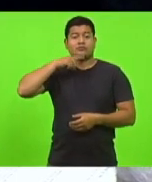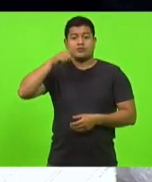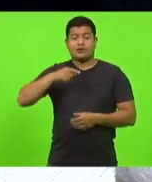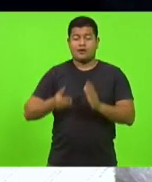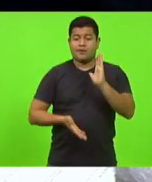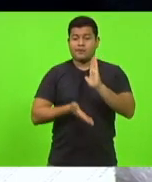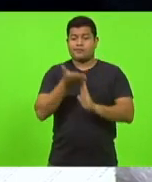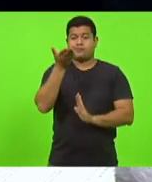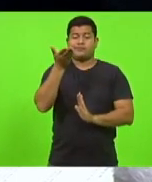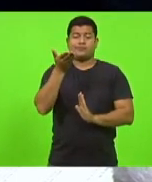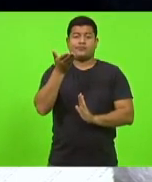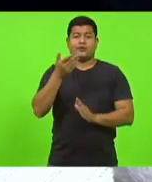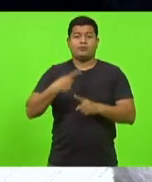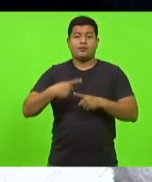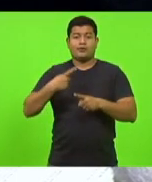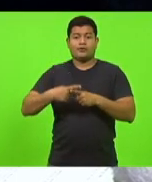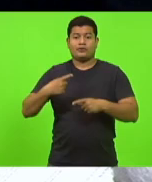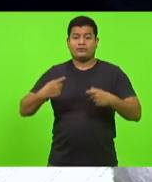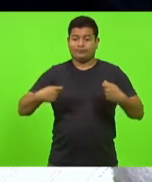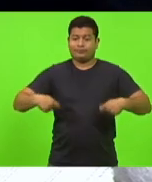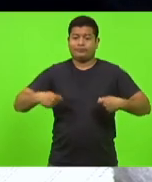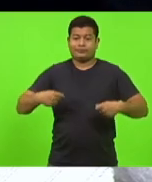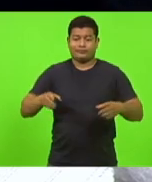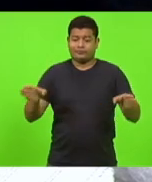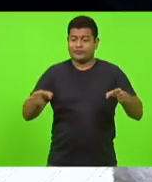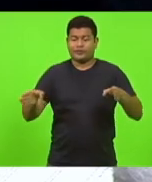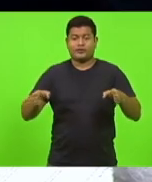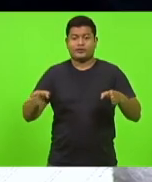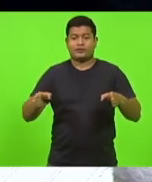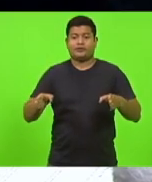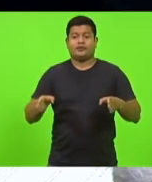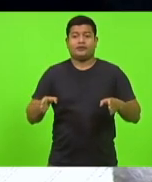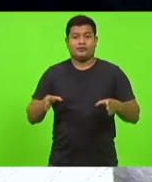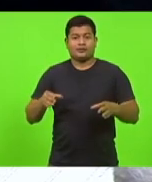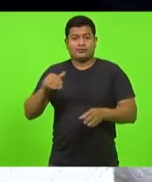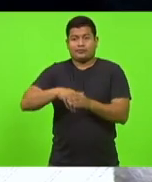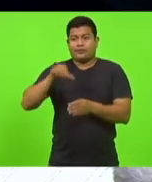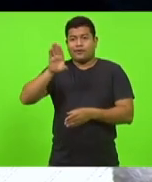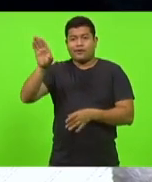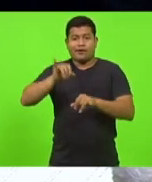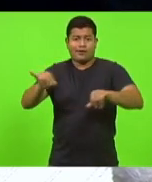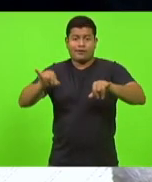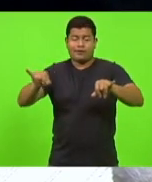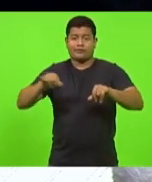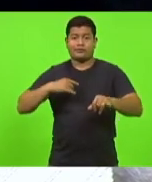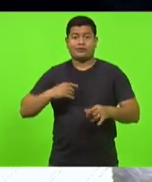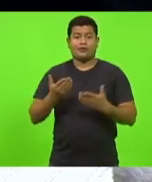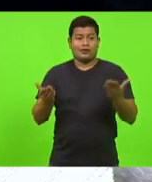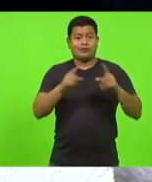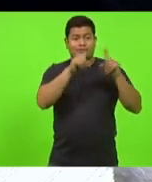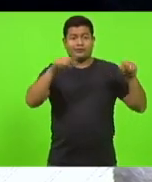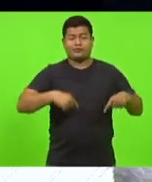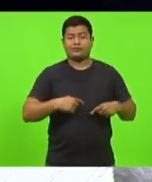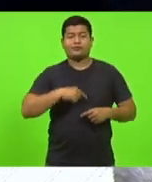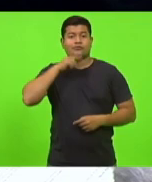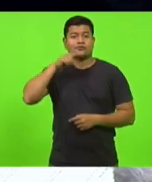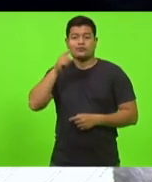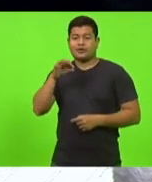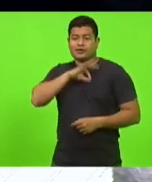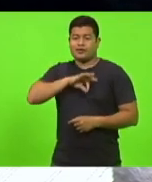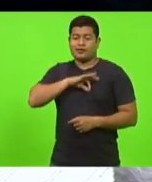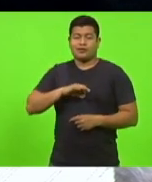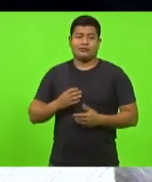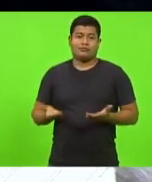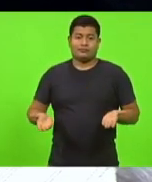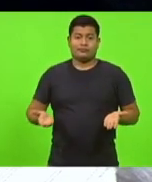aí os nossos servidores vão ficar no zero a zero. Não é isso que nós queremos. Então, eu só queria alertar da